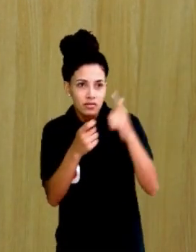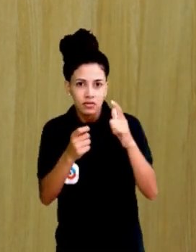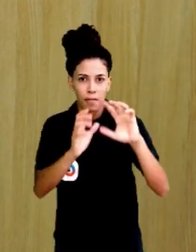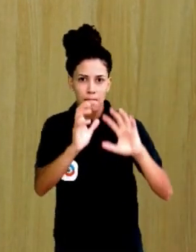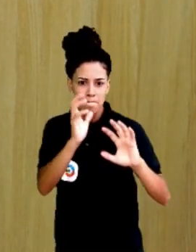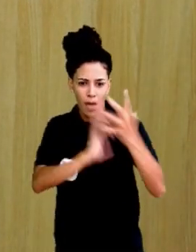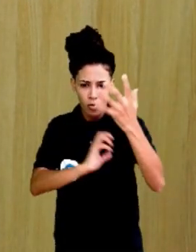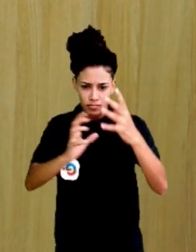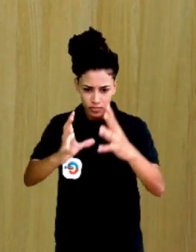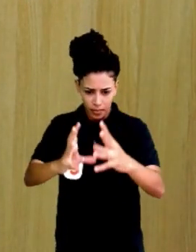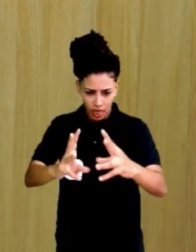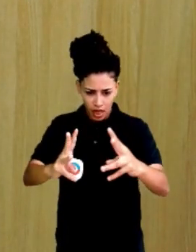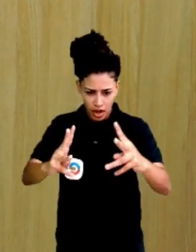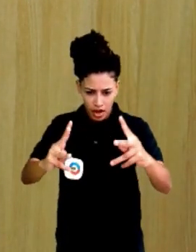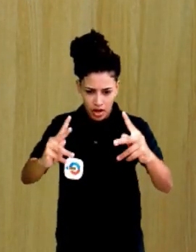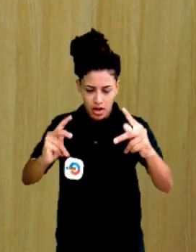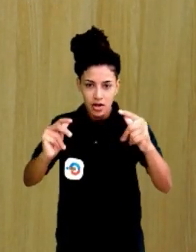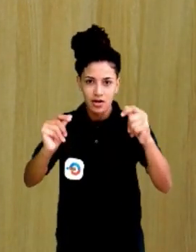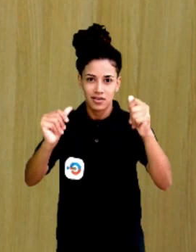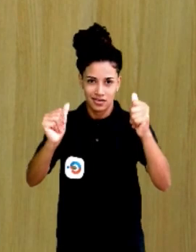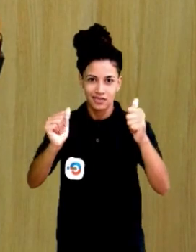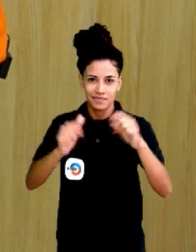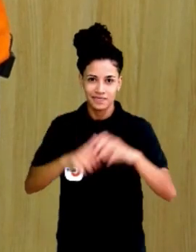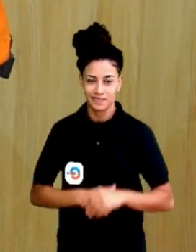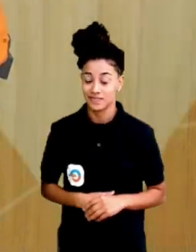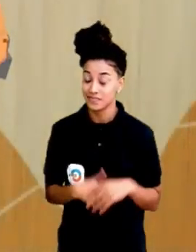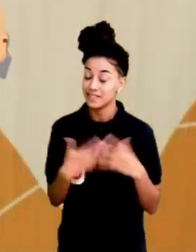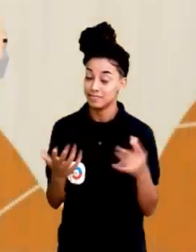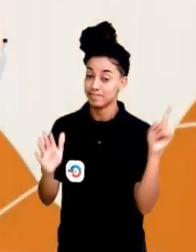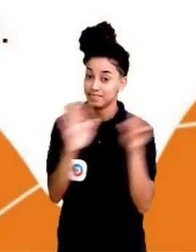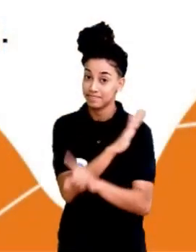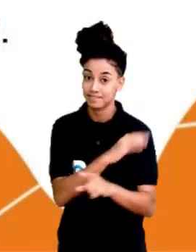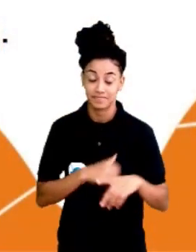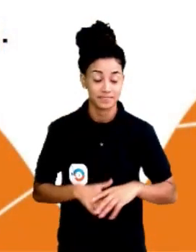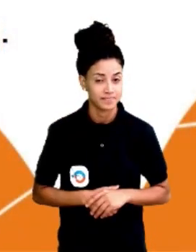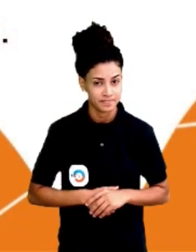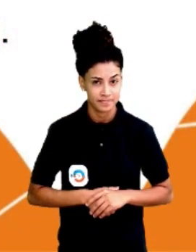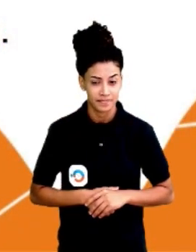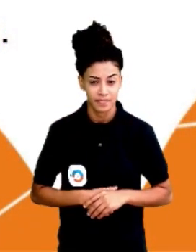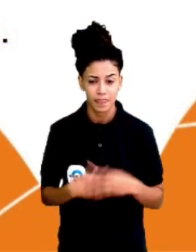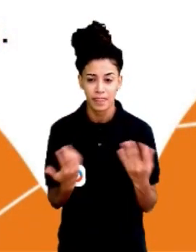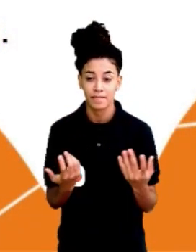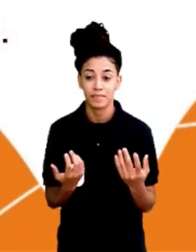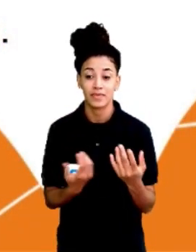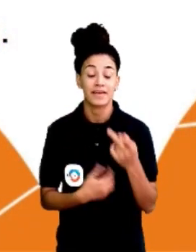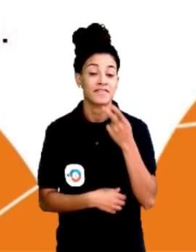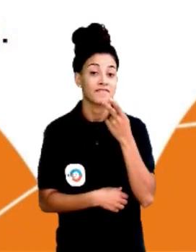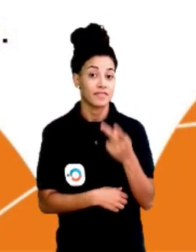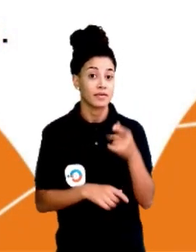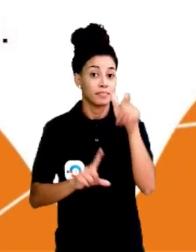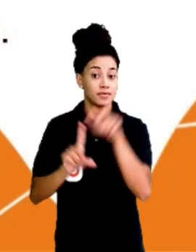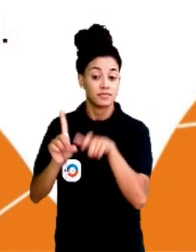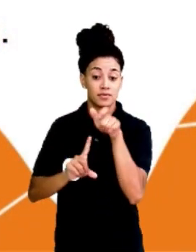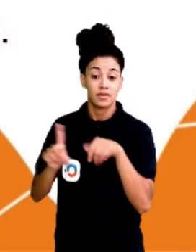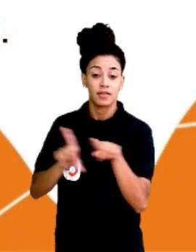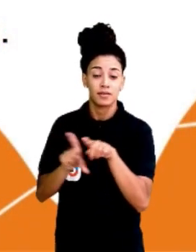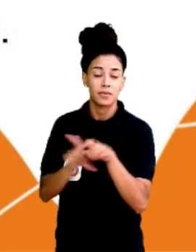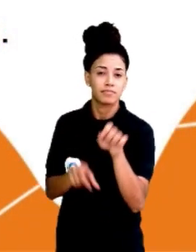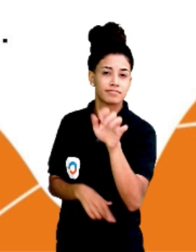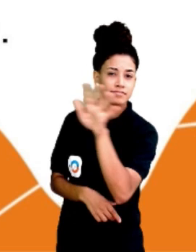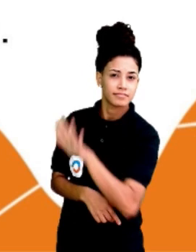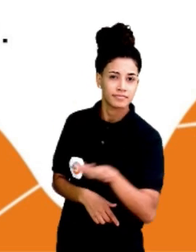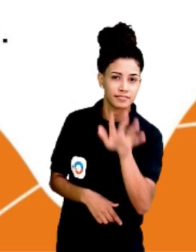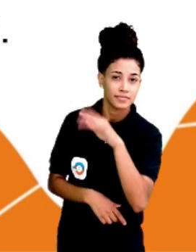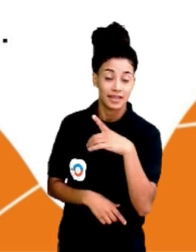conta do aquecimento global e a pergunta é a fala do personagem e a cena envolvendo o